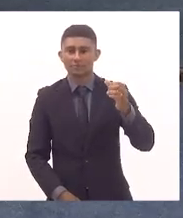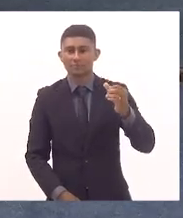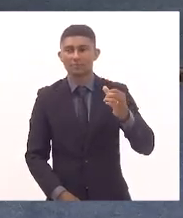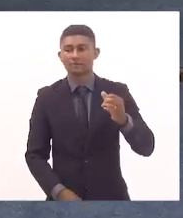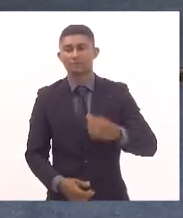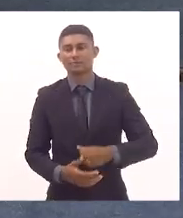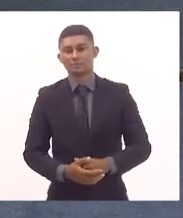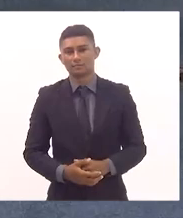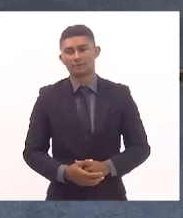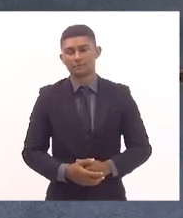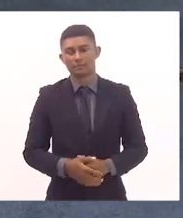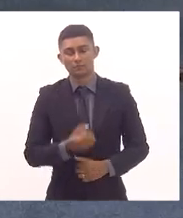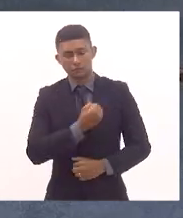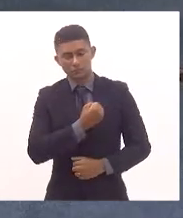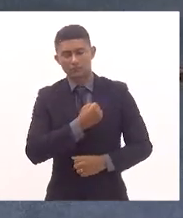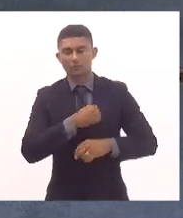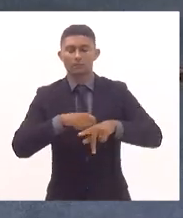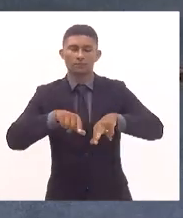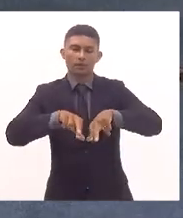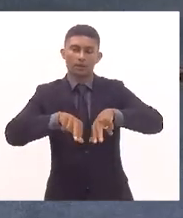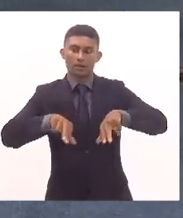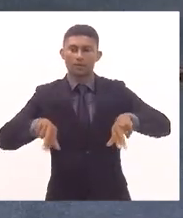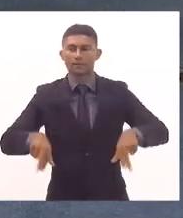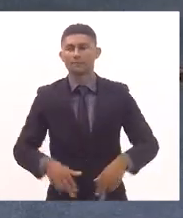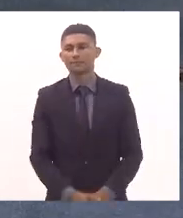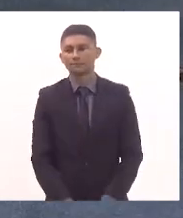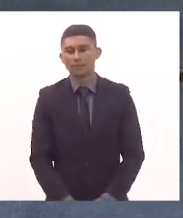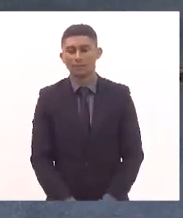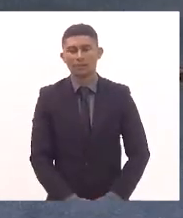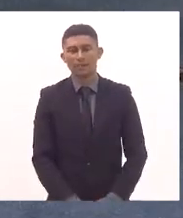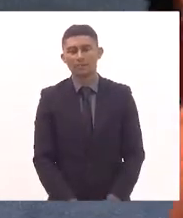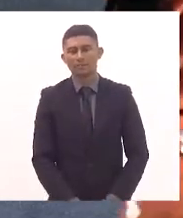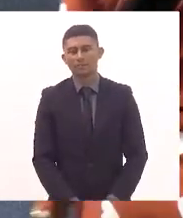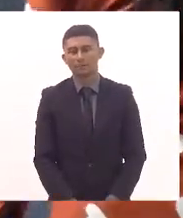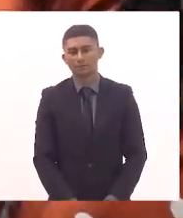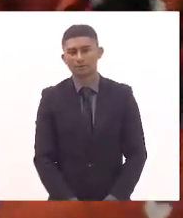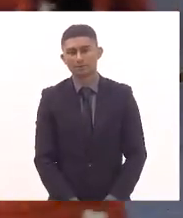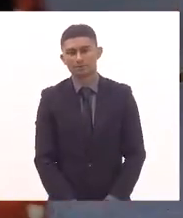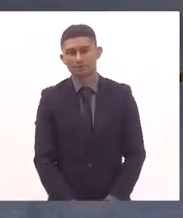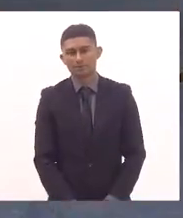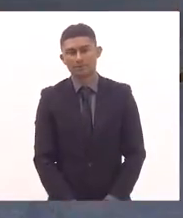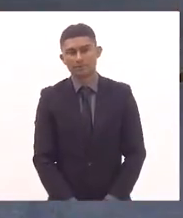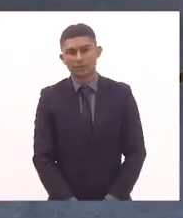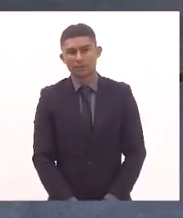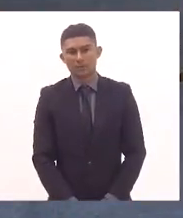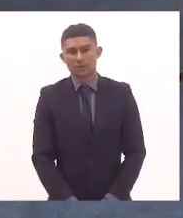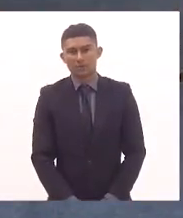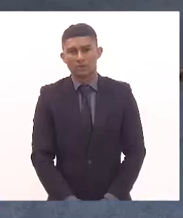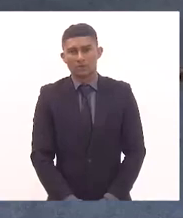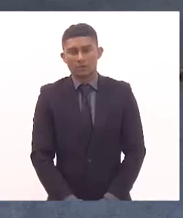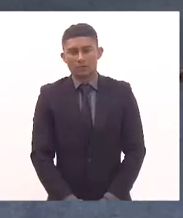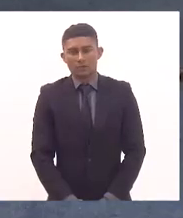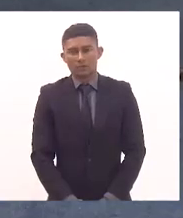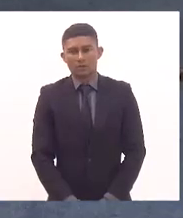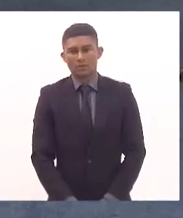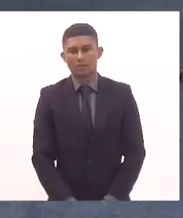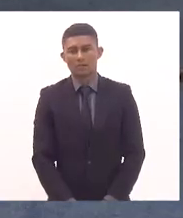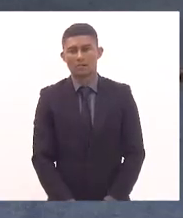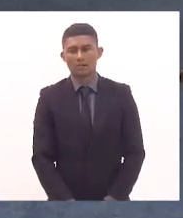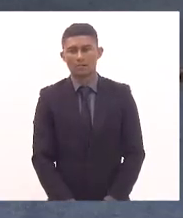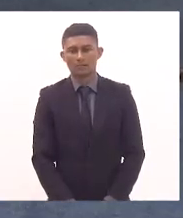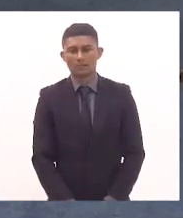658. Números 172, 210, 320. Números 196, 208. Números 9,